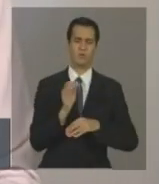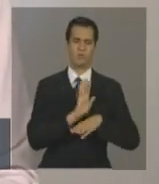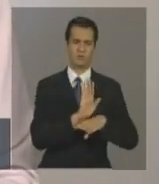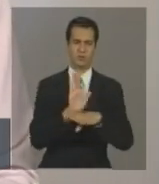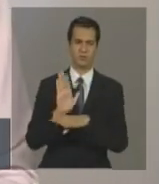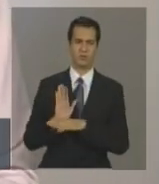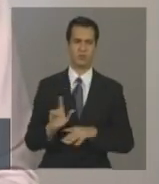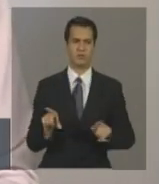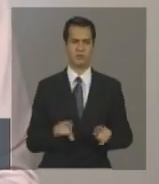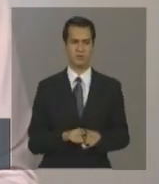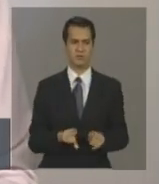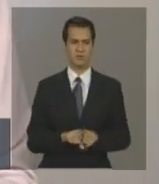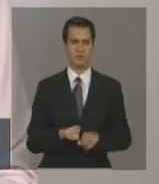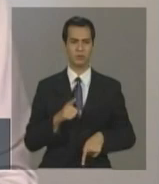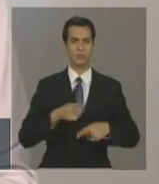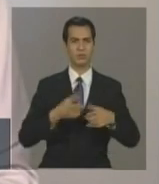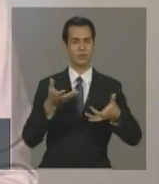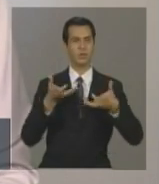plano global.